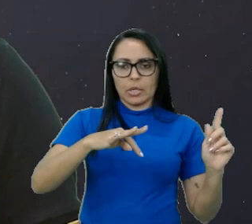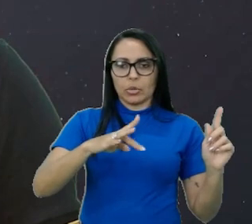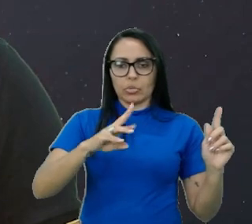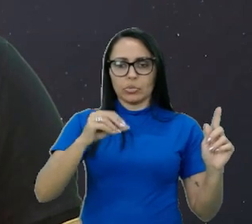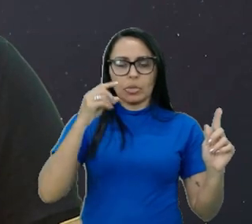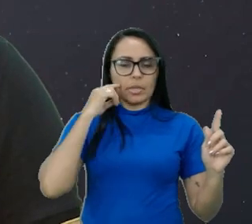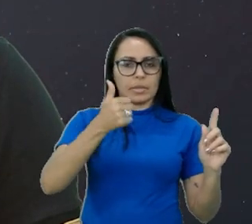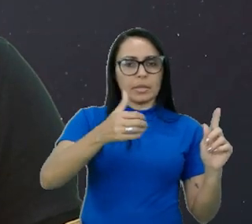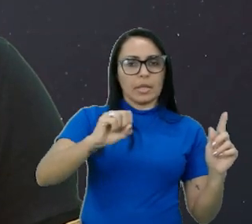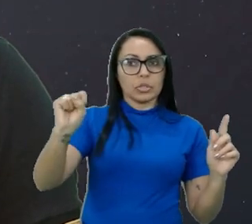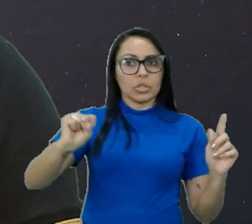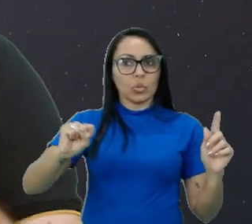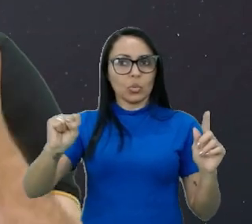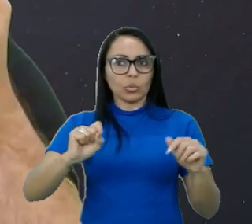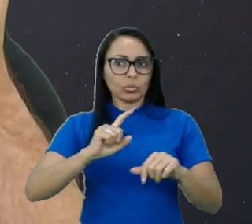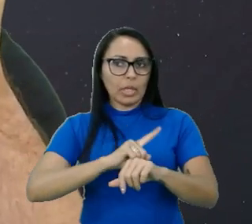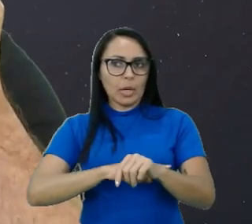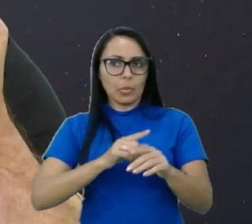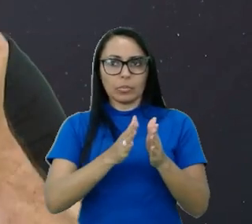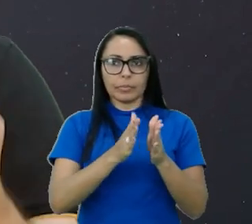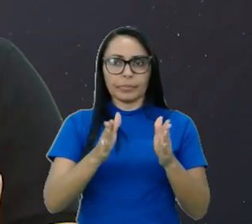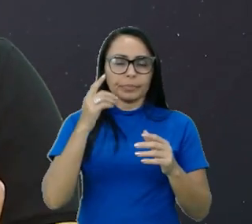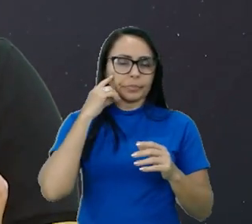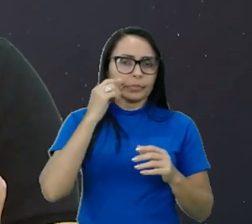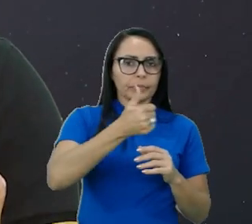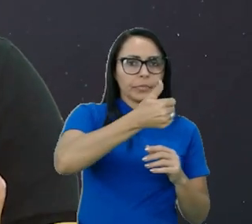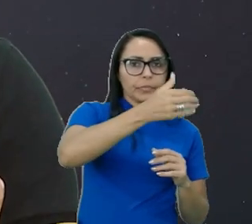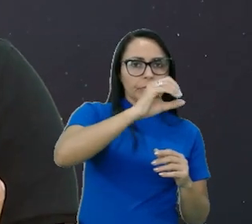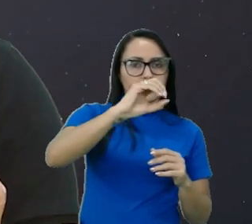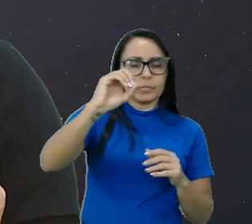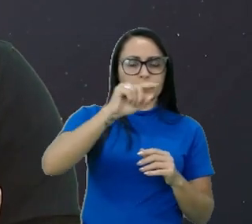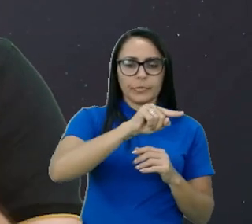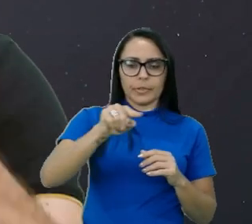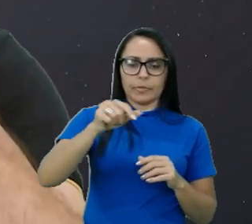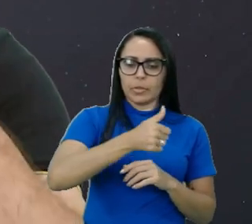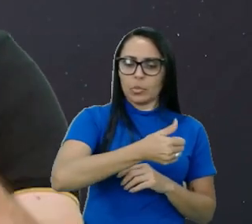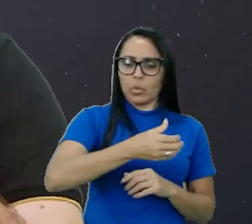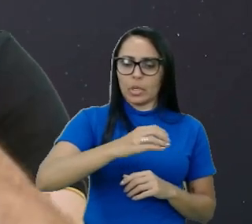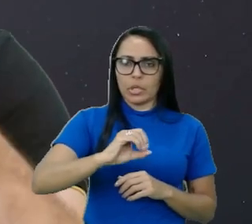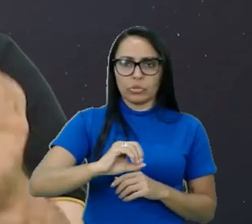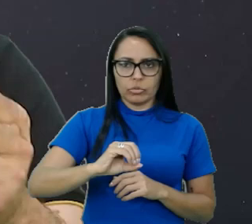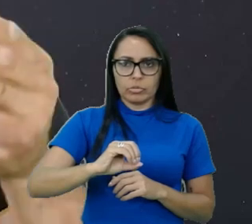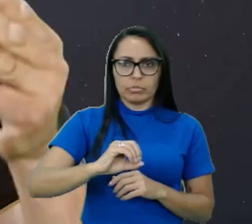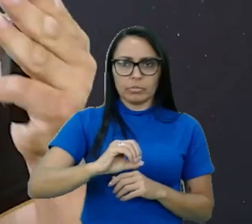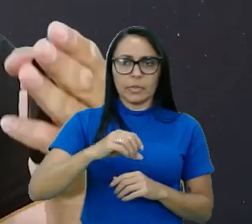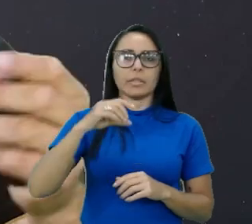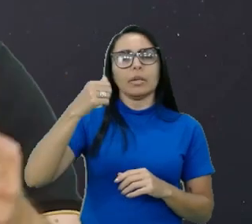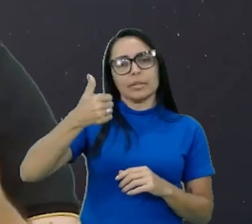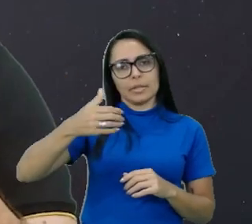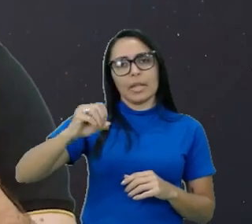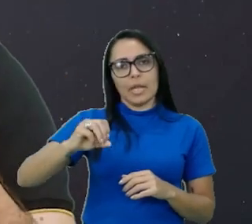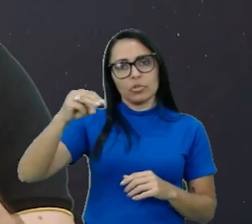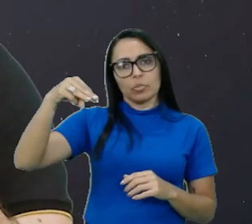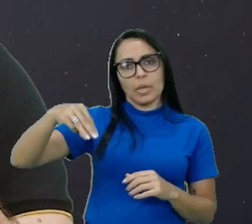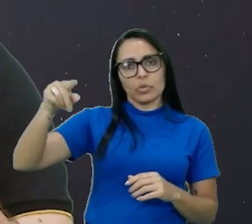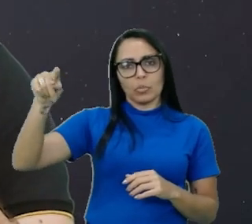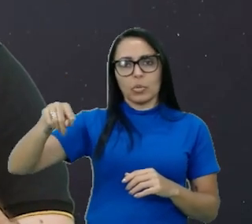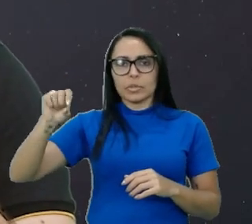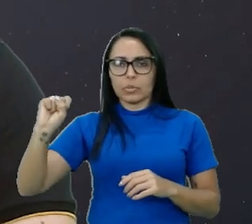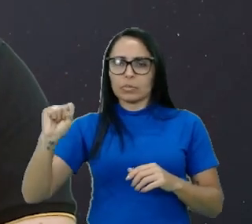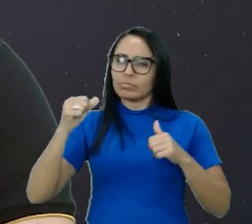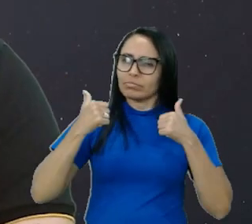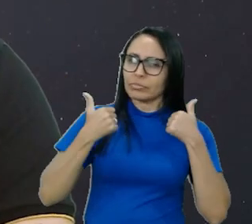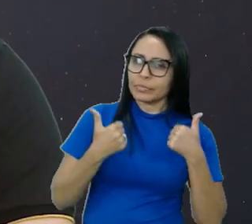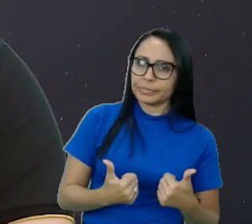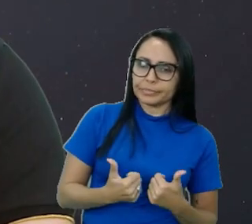velocidade dele é de 100 dividido por 10, muito bem, 10 metros por segundo. Show de